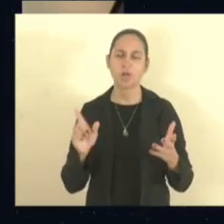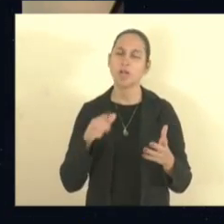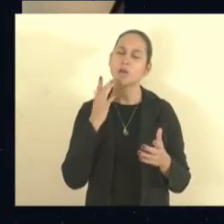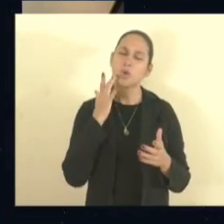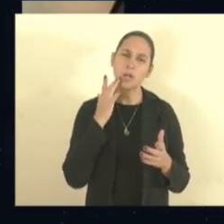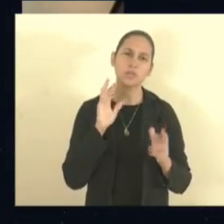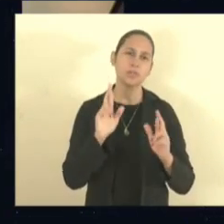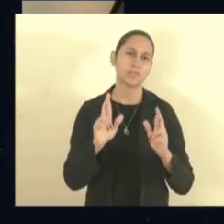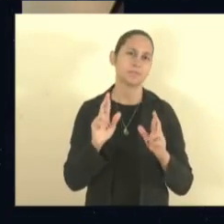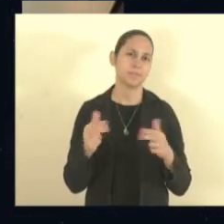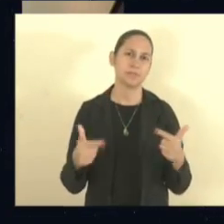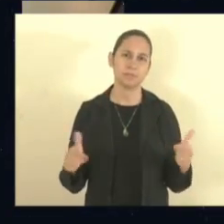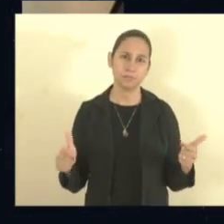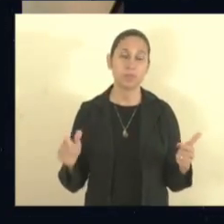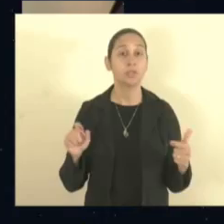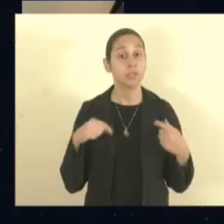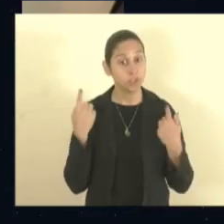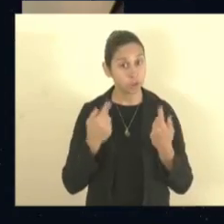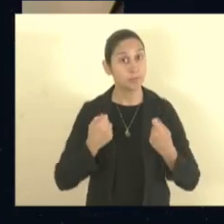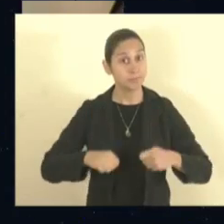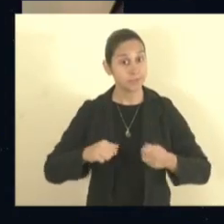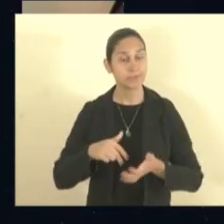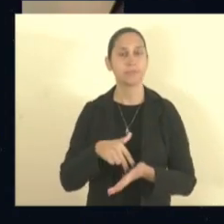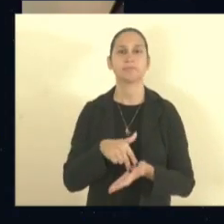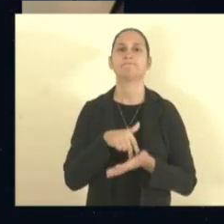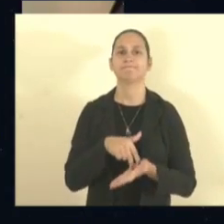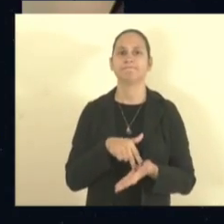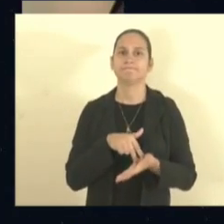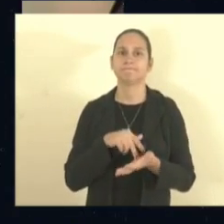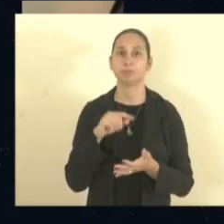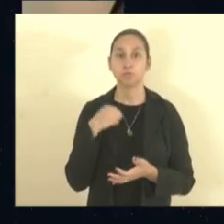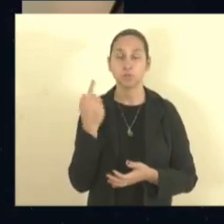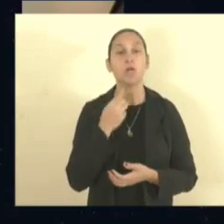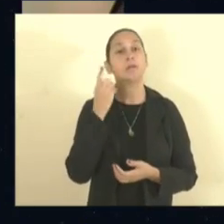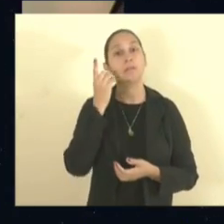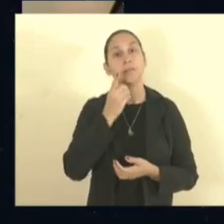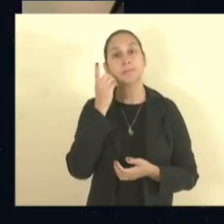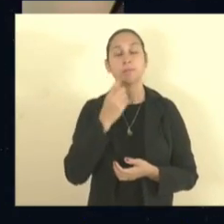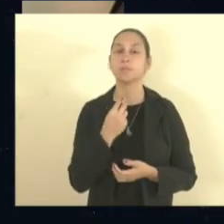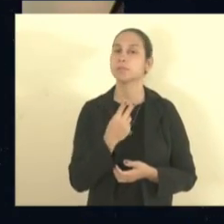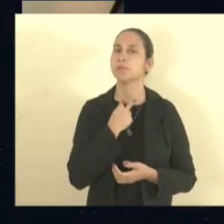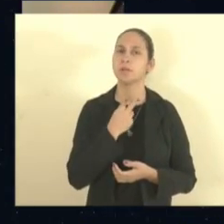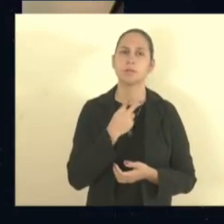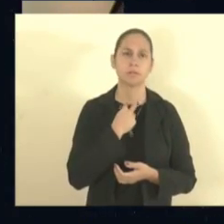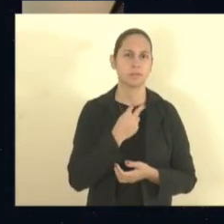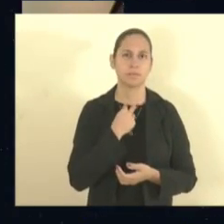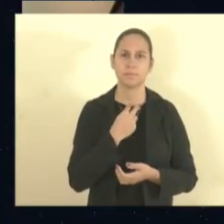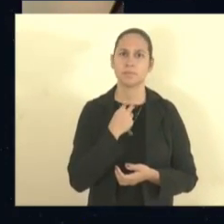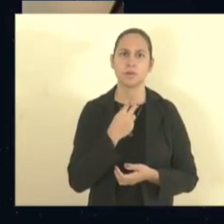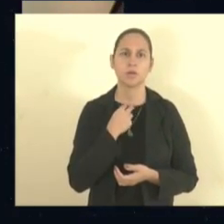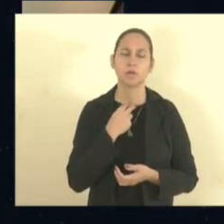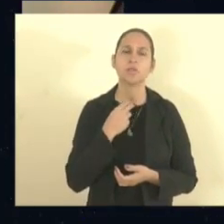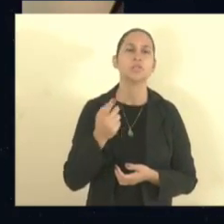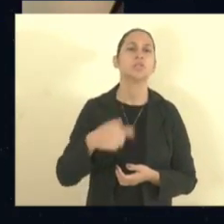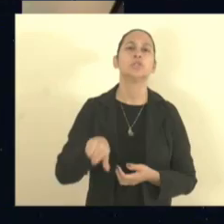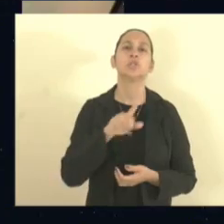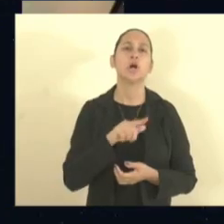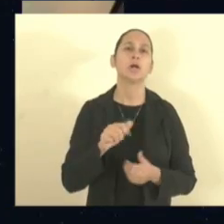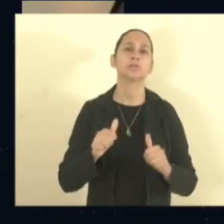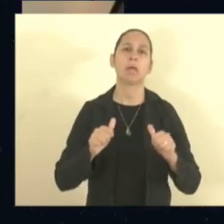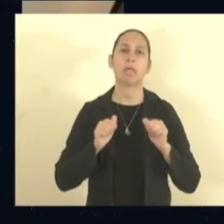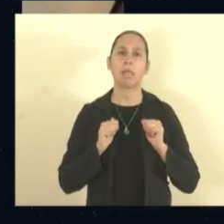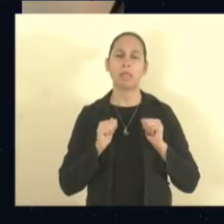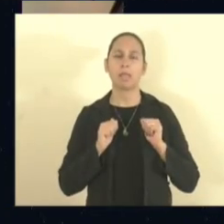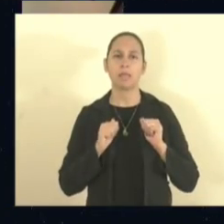desrespeito e nós temos que se impor. Eu acho que nós, deputados, não podemos levar o nome de vaca de presépio, onde o